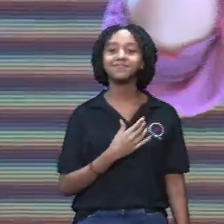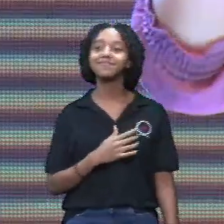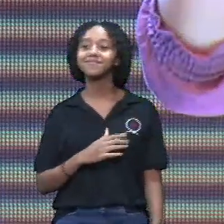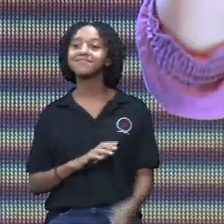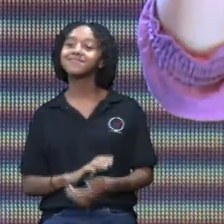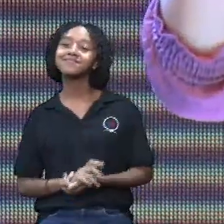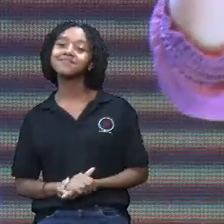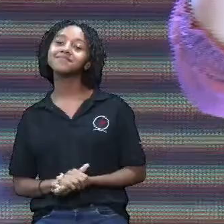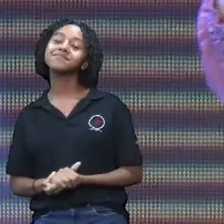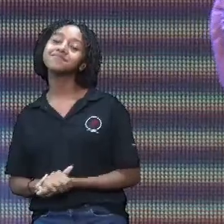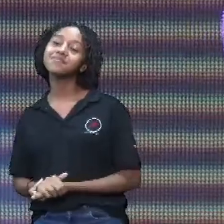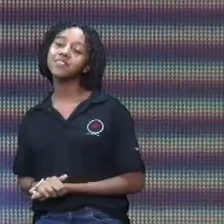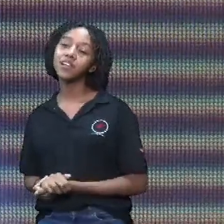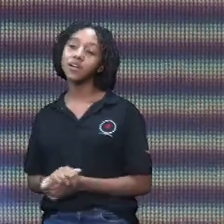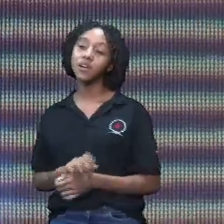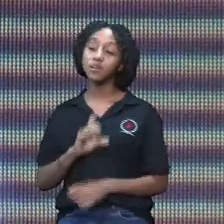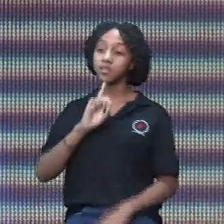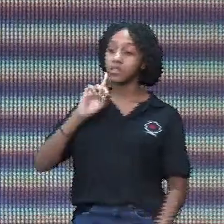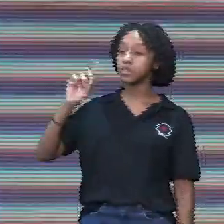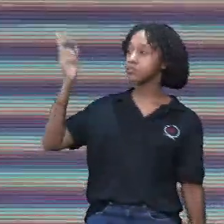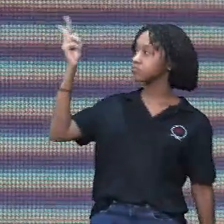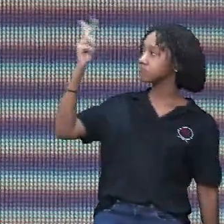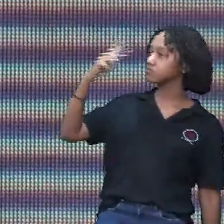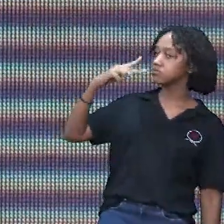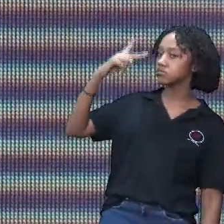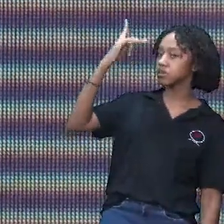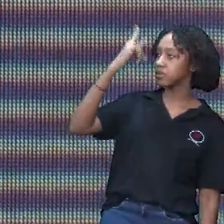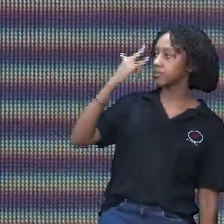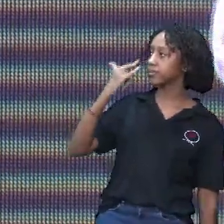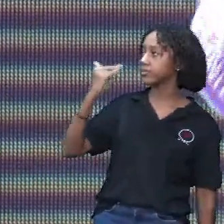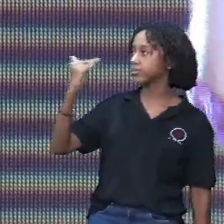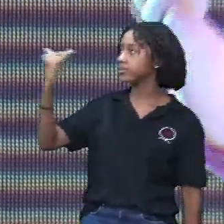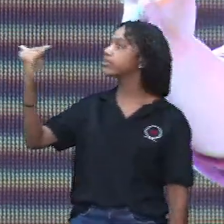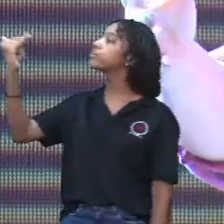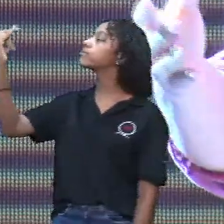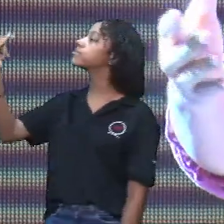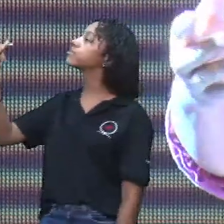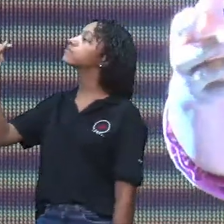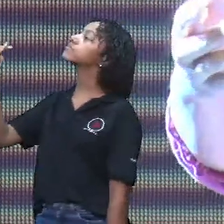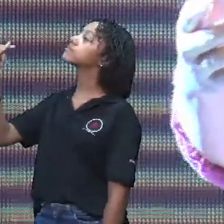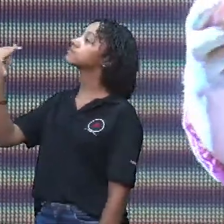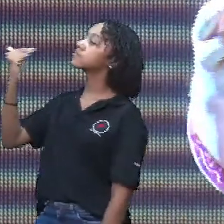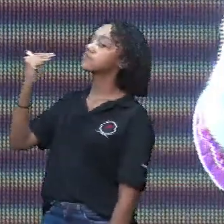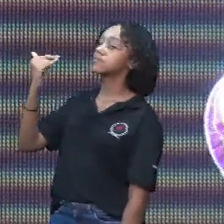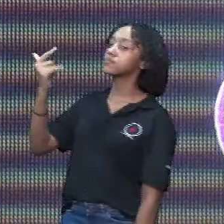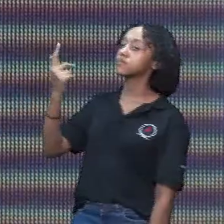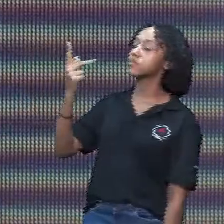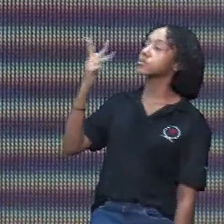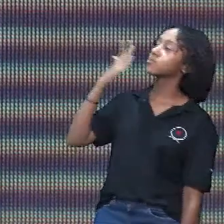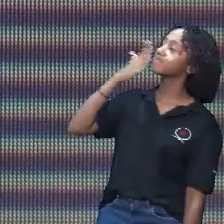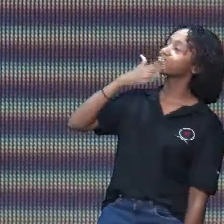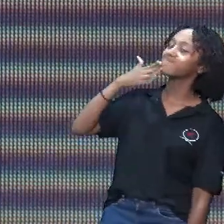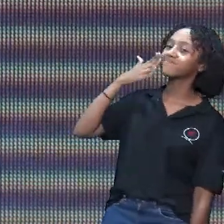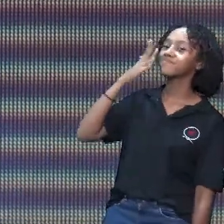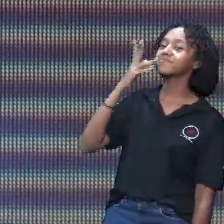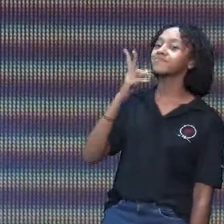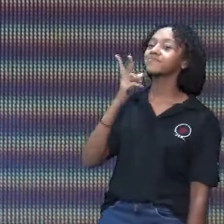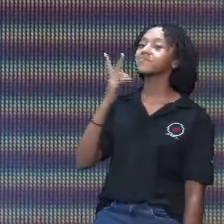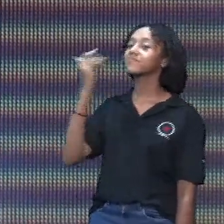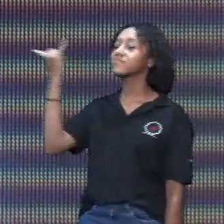Mas o teu olhar me atraiu. Tua doce voz me fez